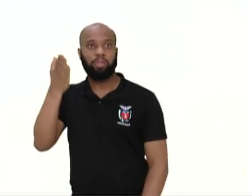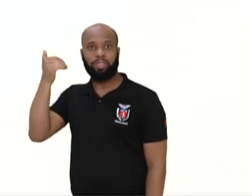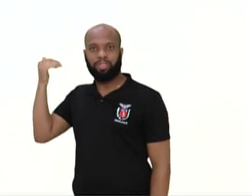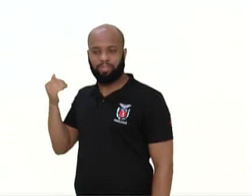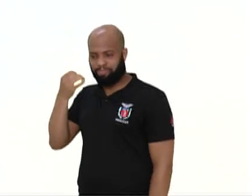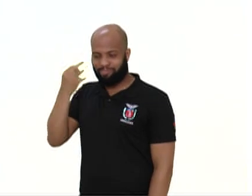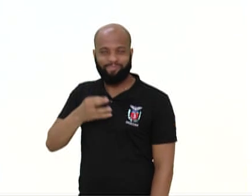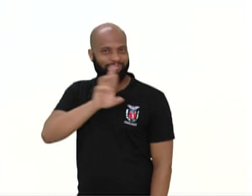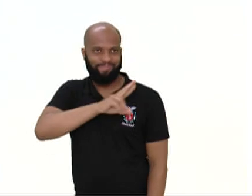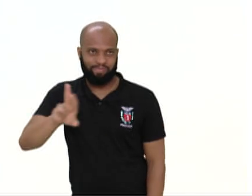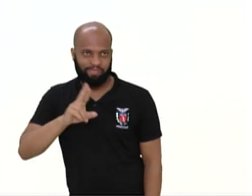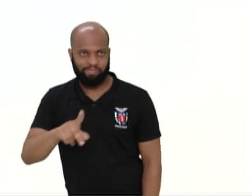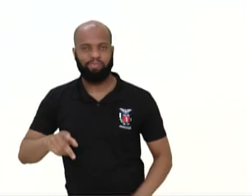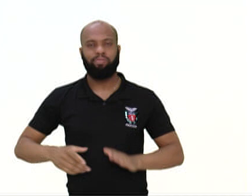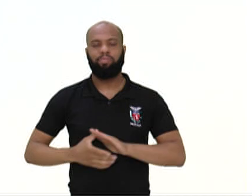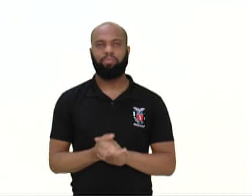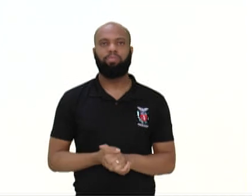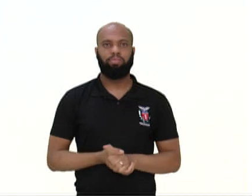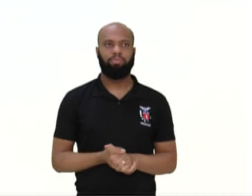de indicativo.